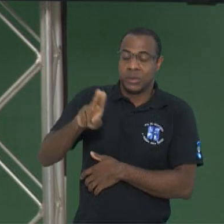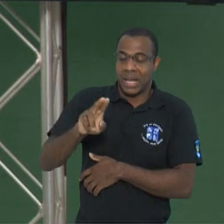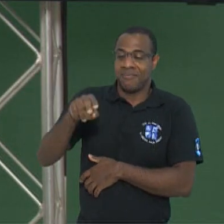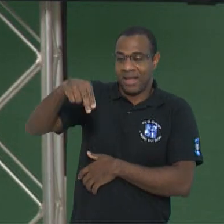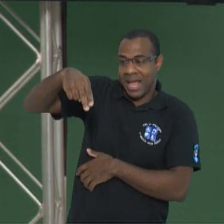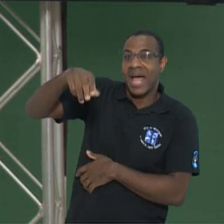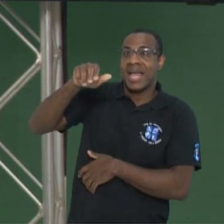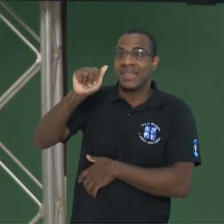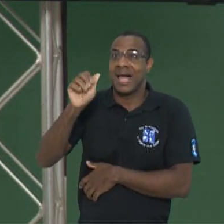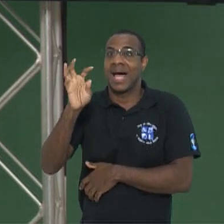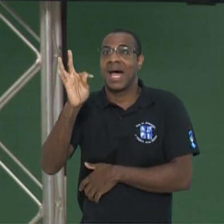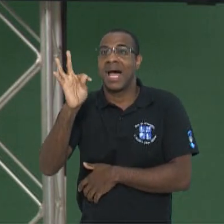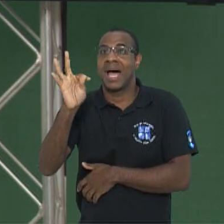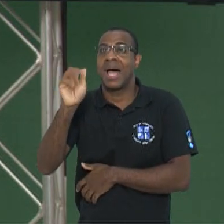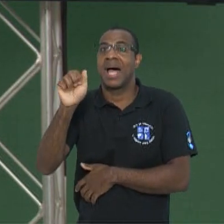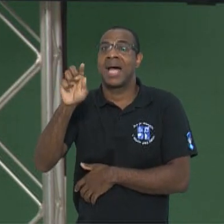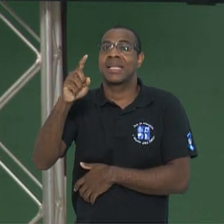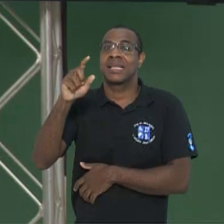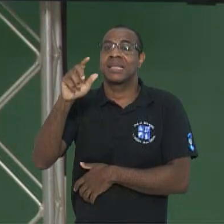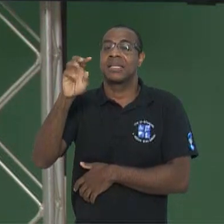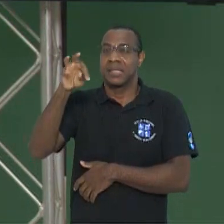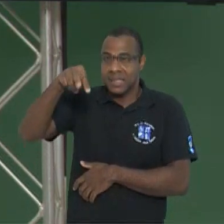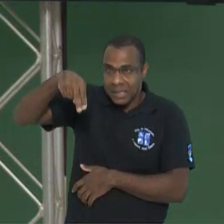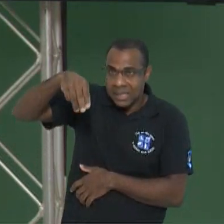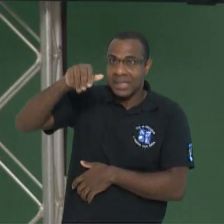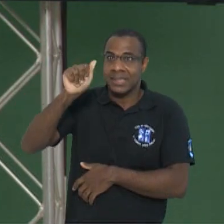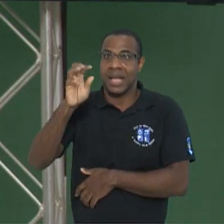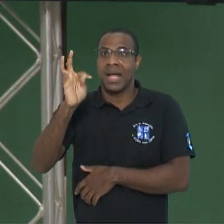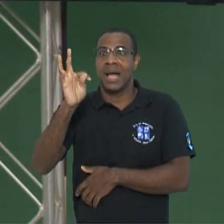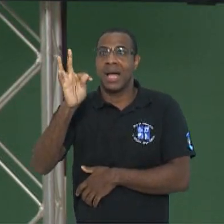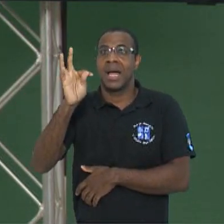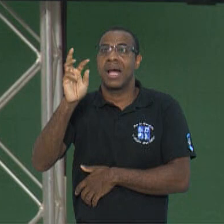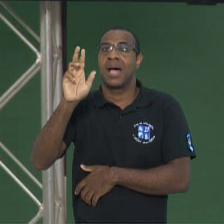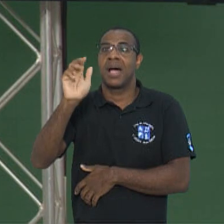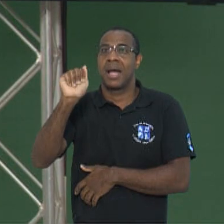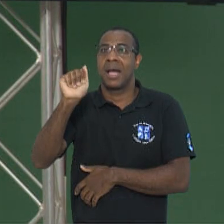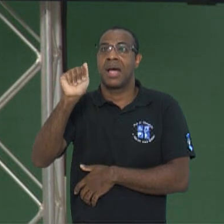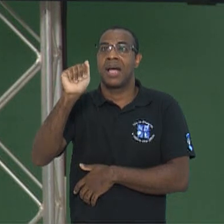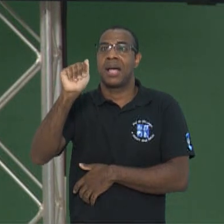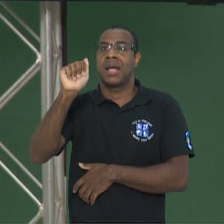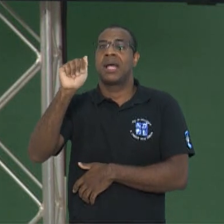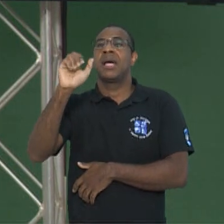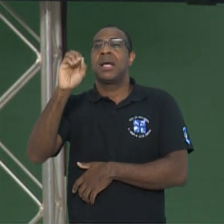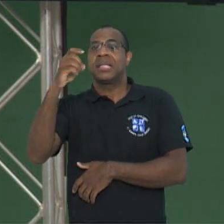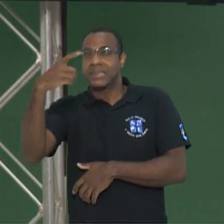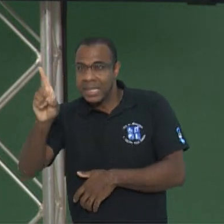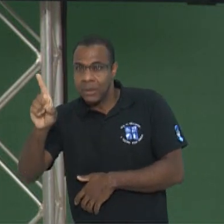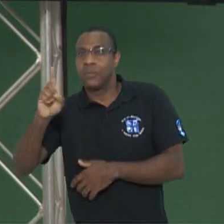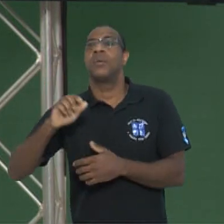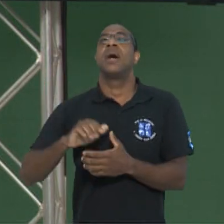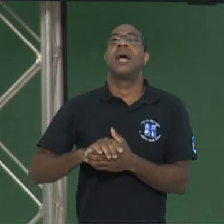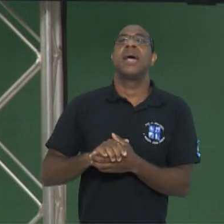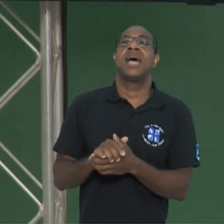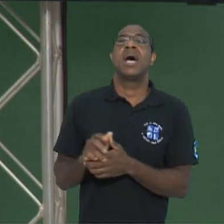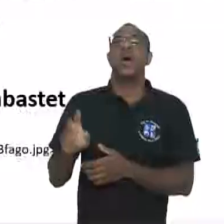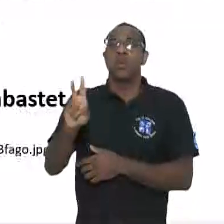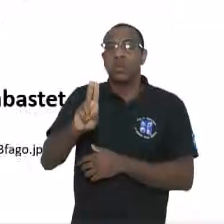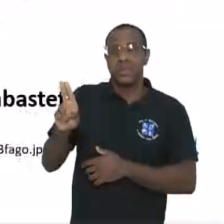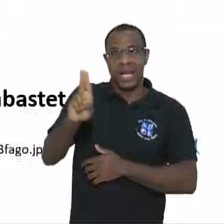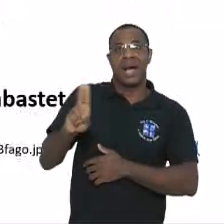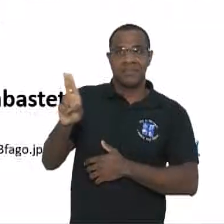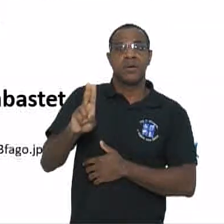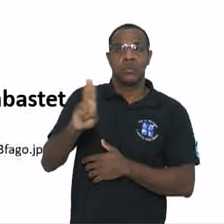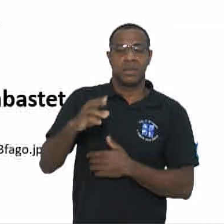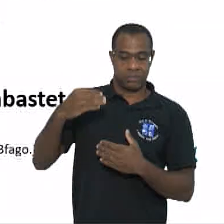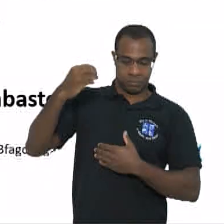Egito, ele está na natureza, ele é carbonato de sódio, ele é encontrado na areia do Egito, inclusive, para mumificar